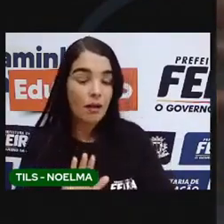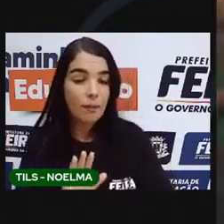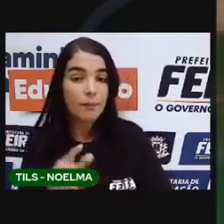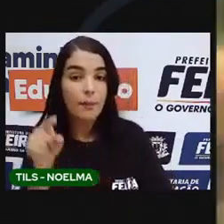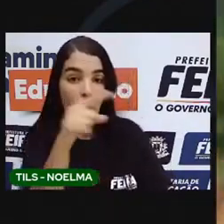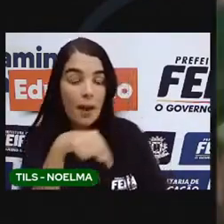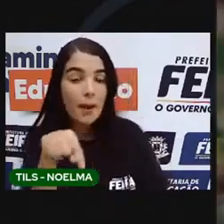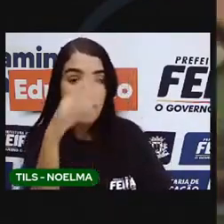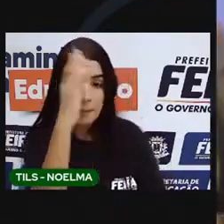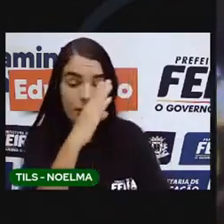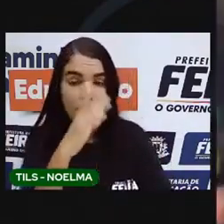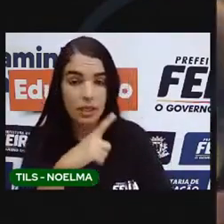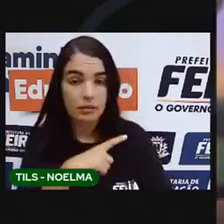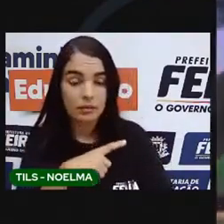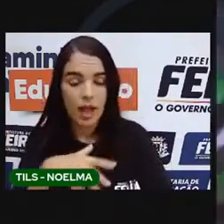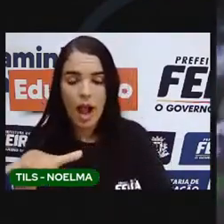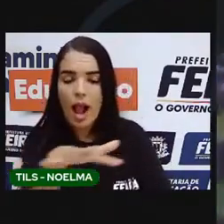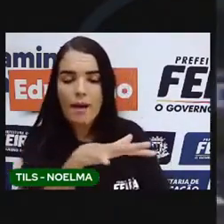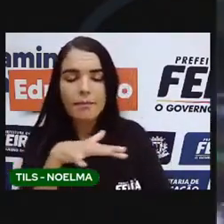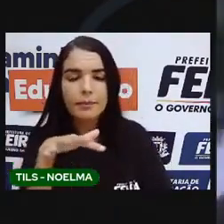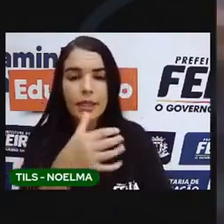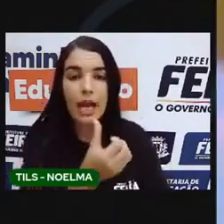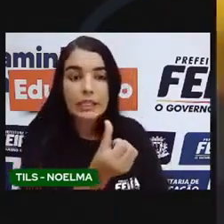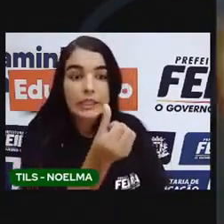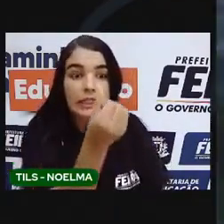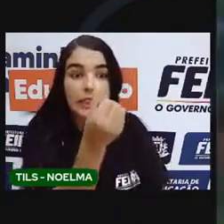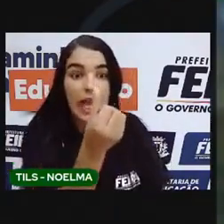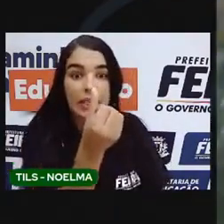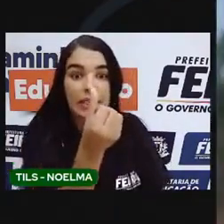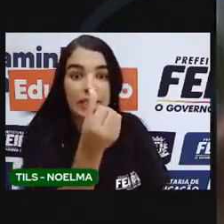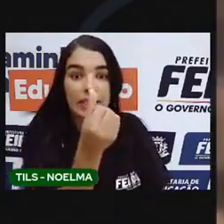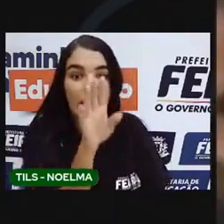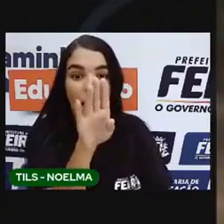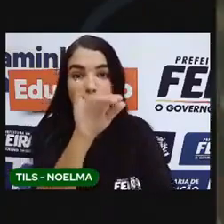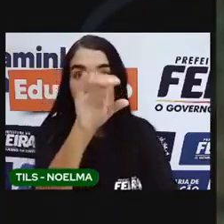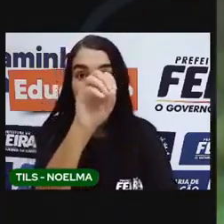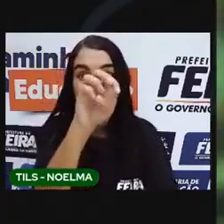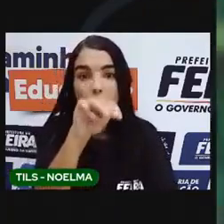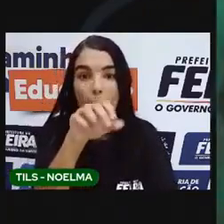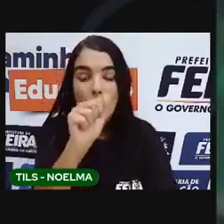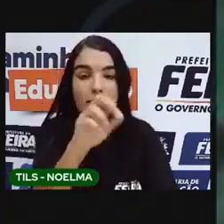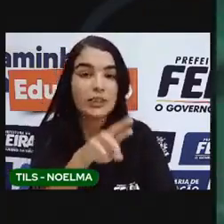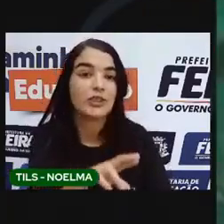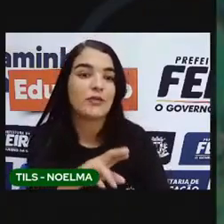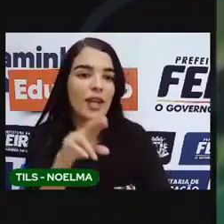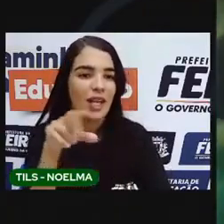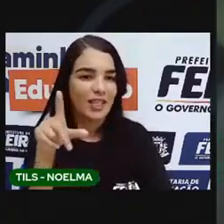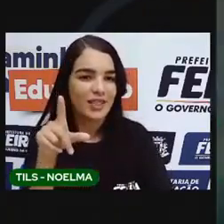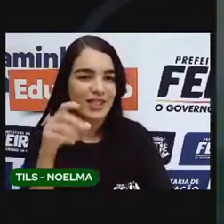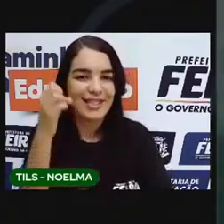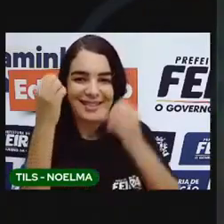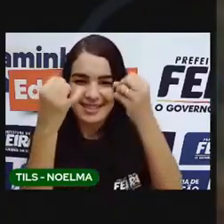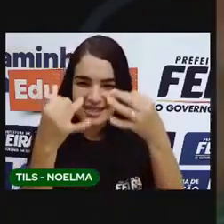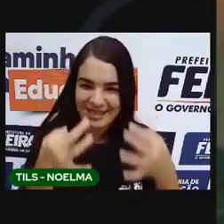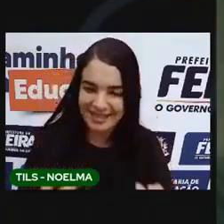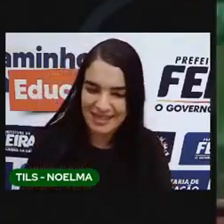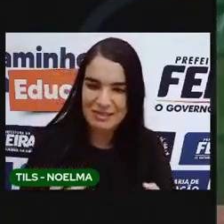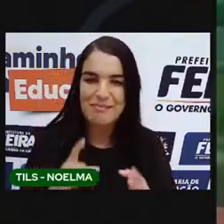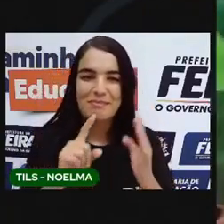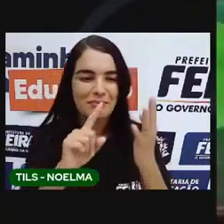naturais, ou seja, vivemos em 6 biomas diferentes. São eles: a Amazônia, a